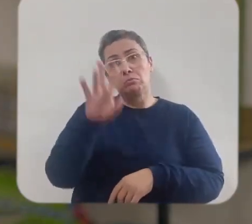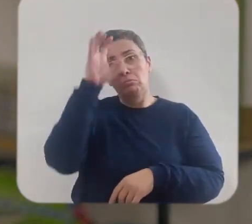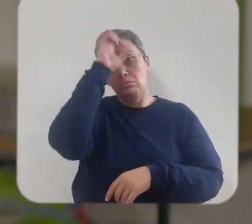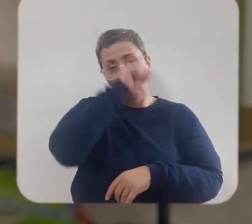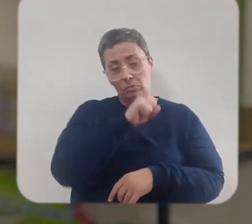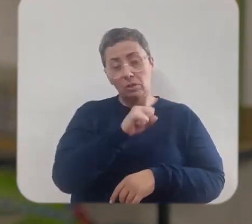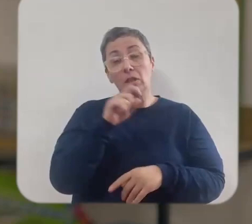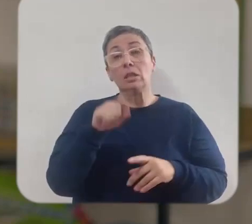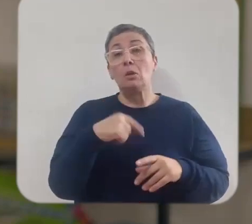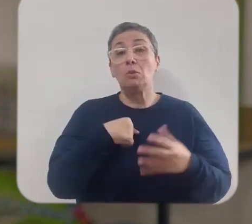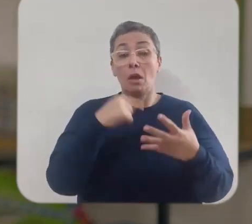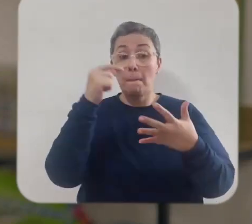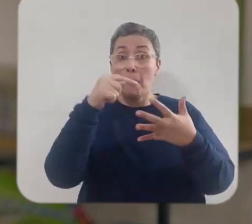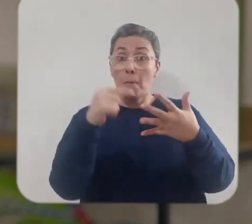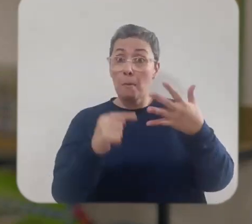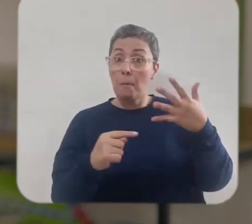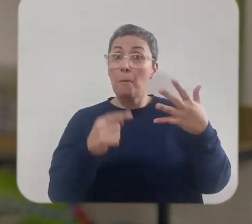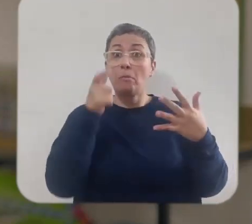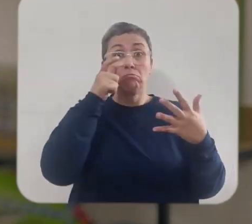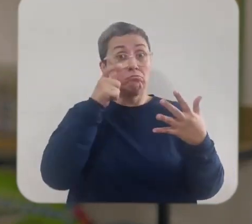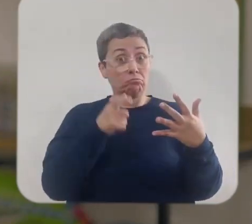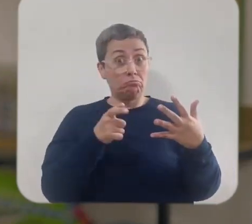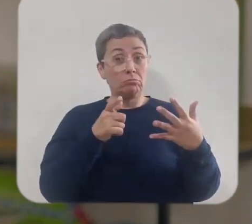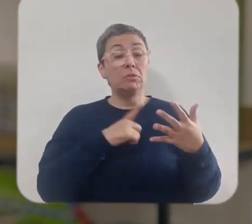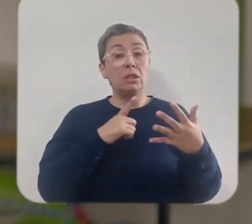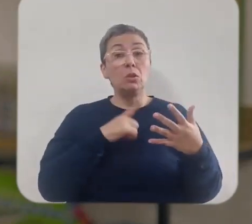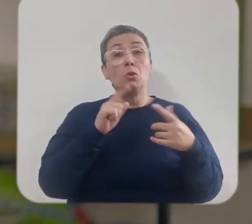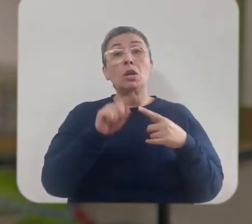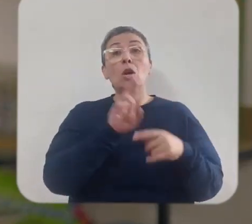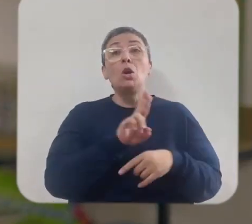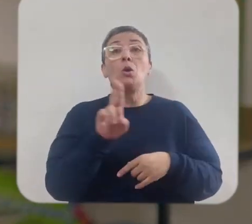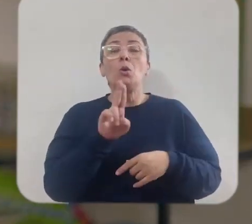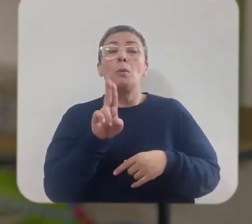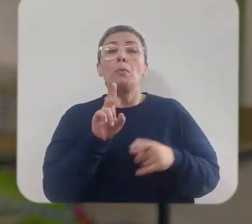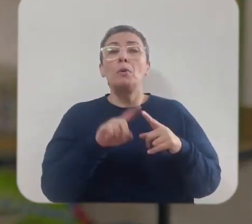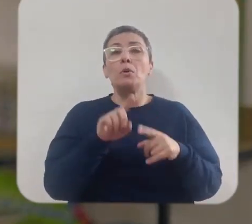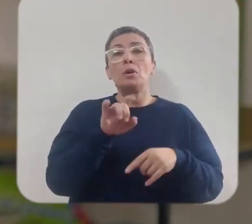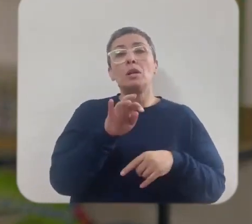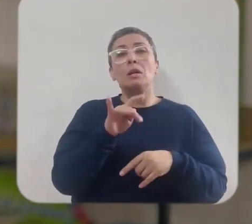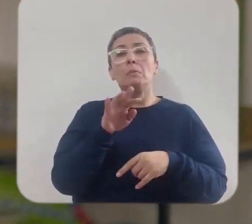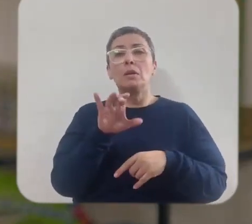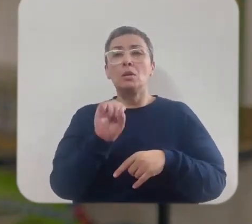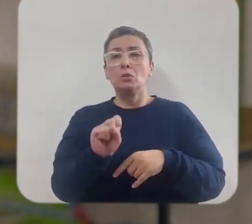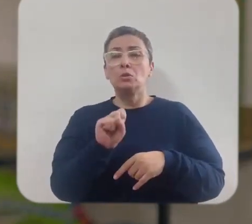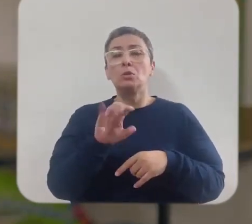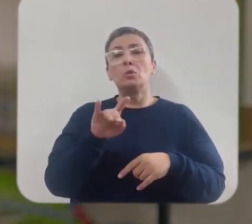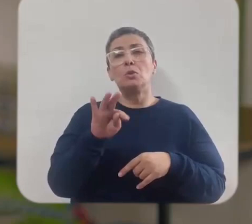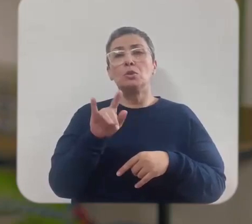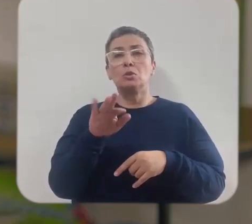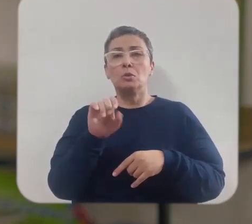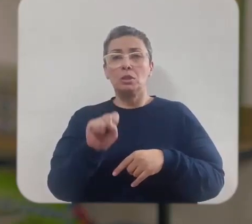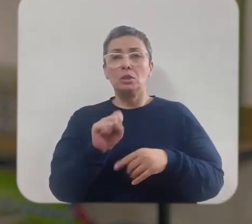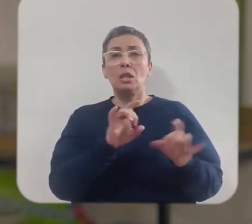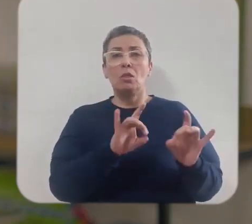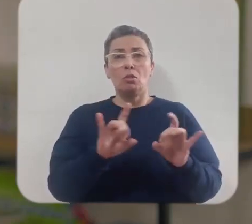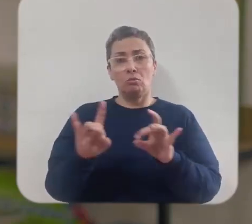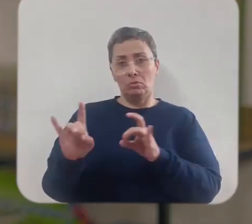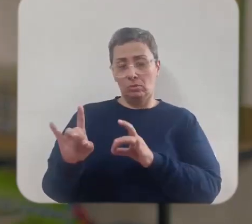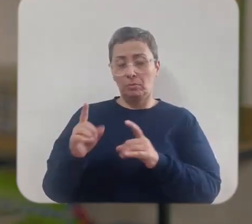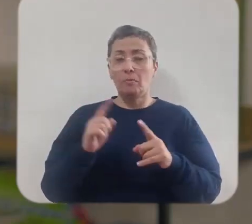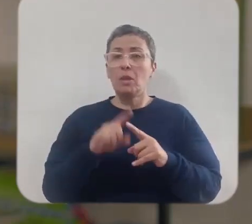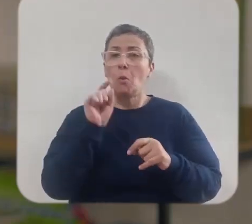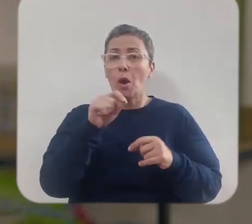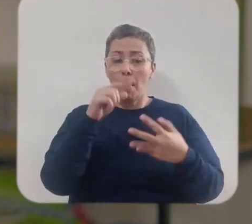aprendizagem. E ela tem alguns elementos interessantes que nós chamamos de elementos constituintes da rotina,